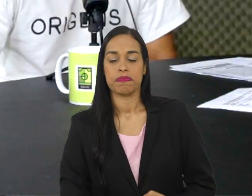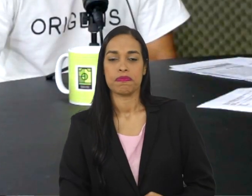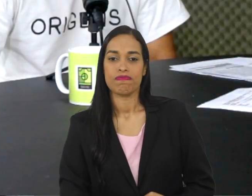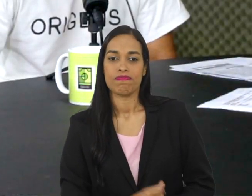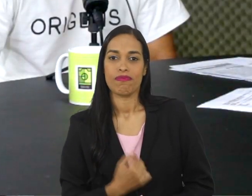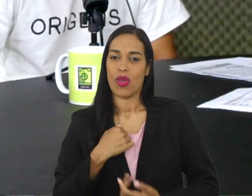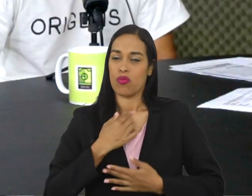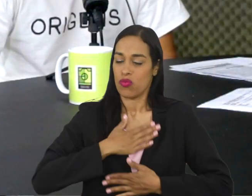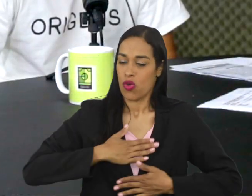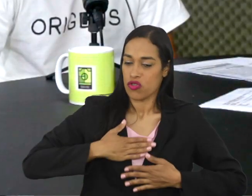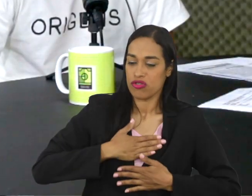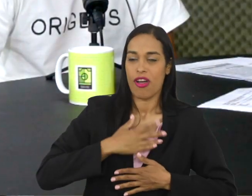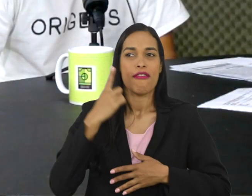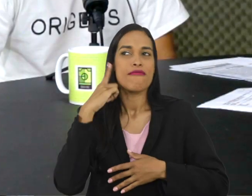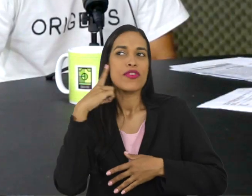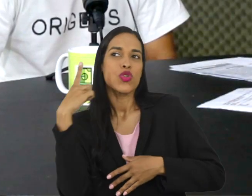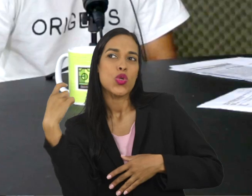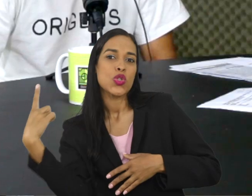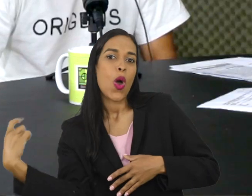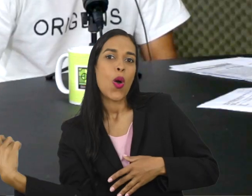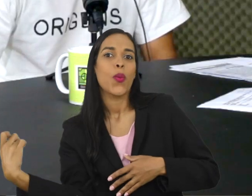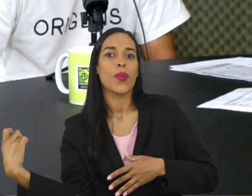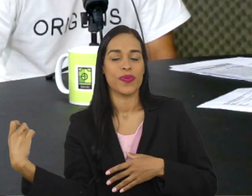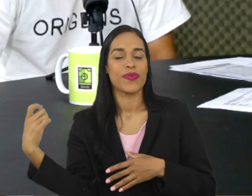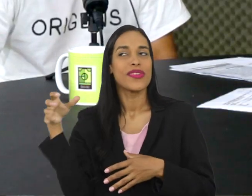Não, eu gostava do som. O som.